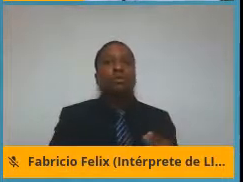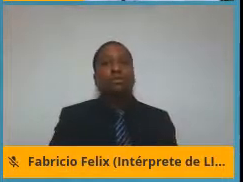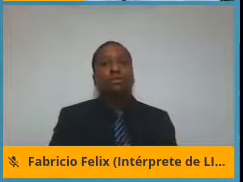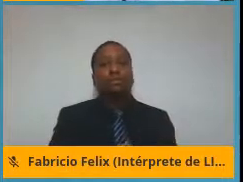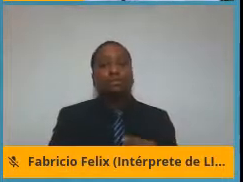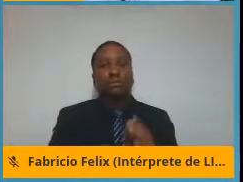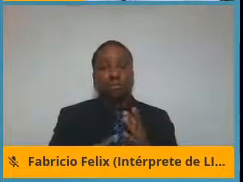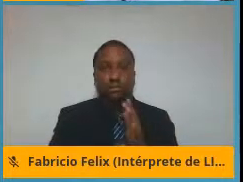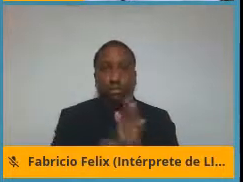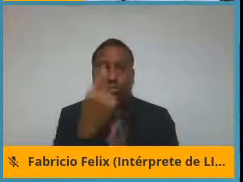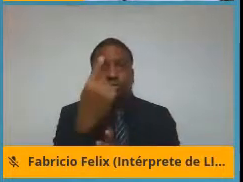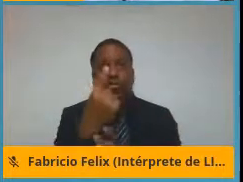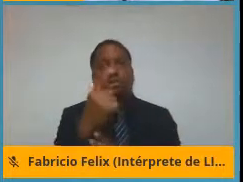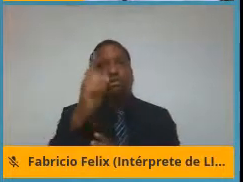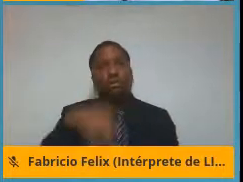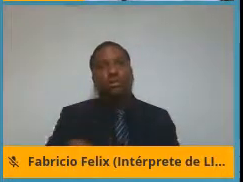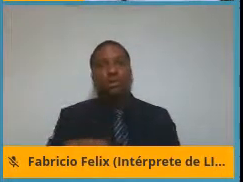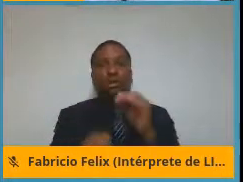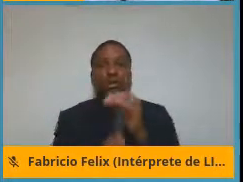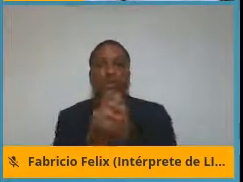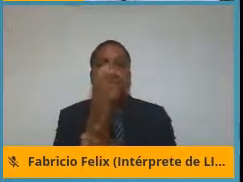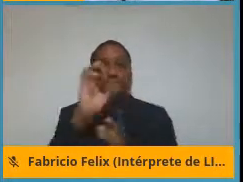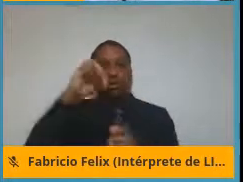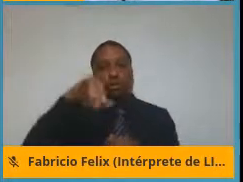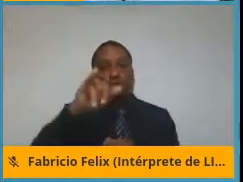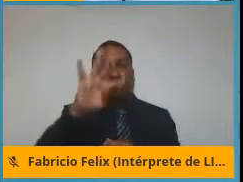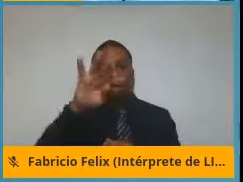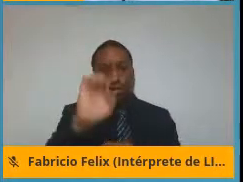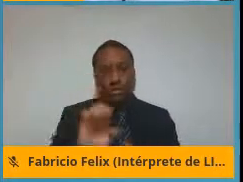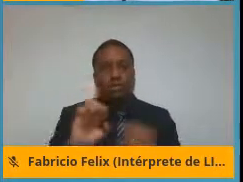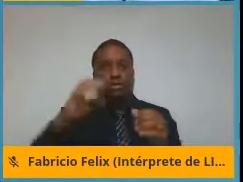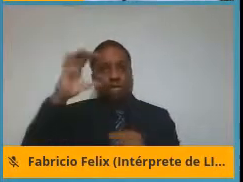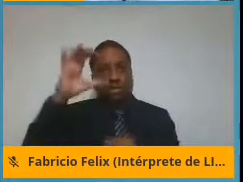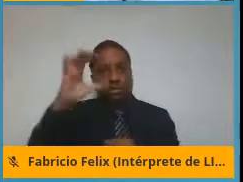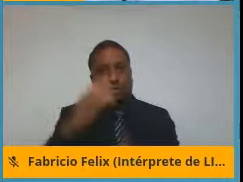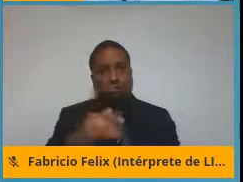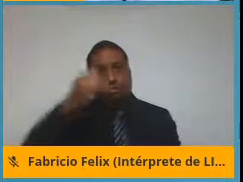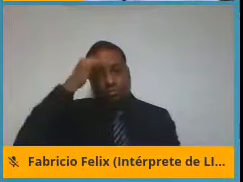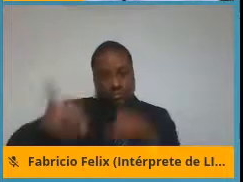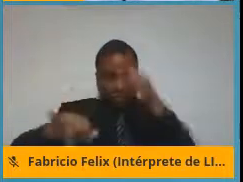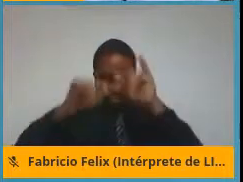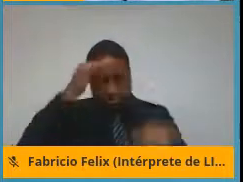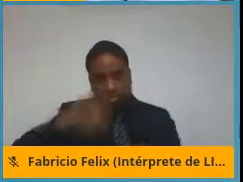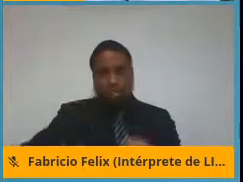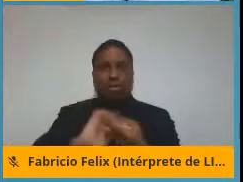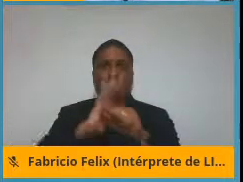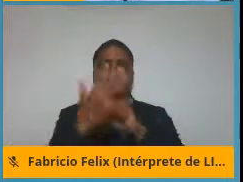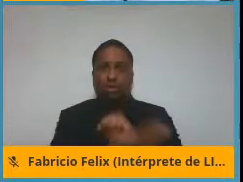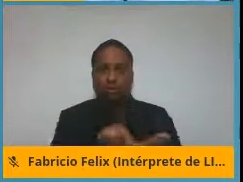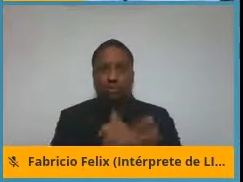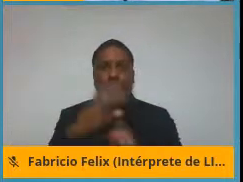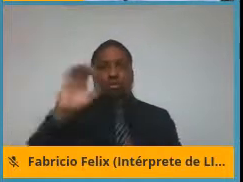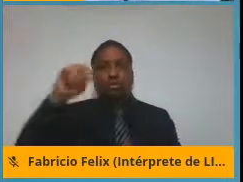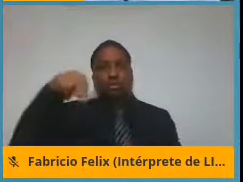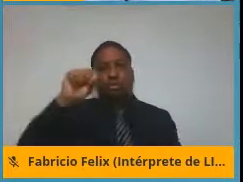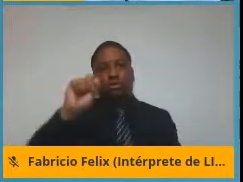iniciativas foi a criação do Comitê Científico de Combate ao Coronavírus do Consórcio Nordeste. Então, o Consórcio Nordeste é formado por todos os